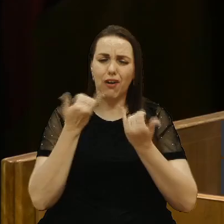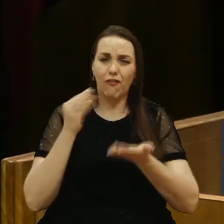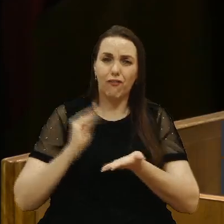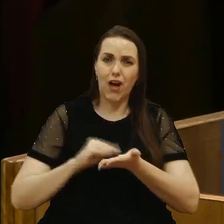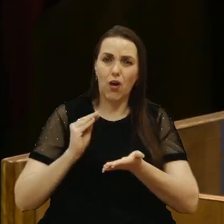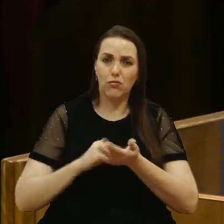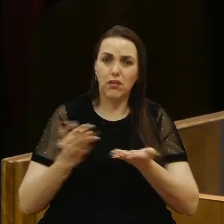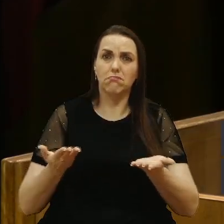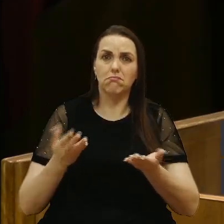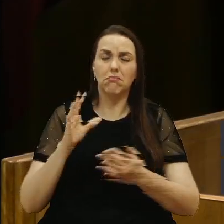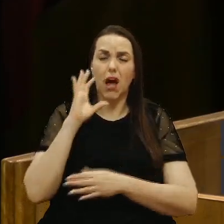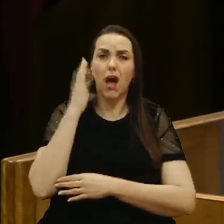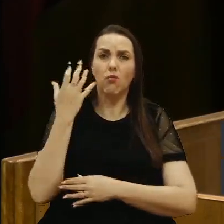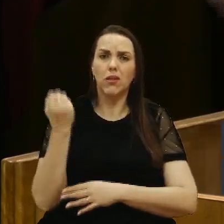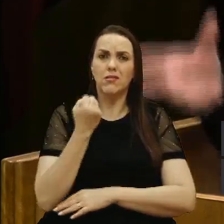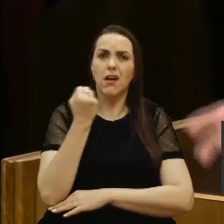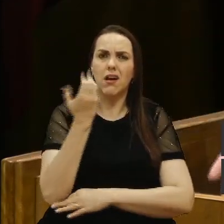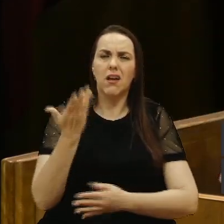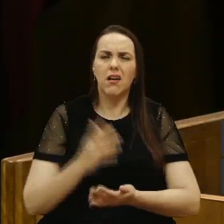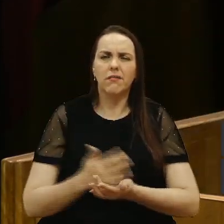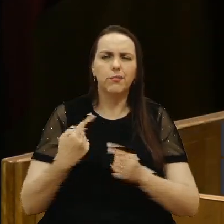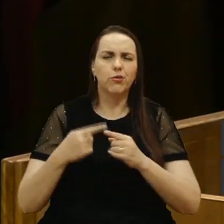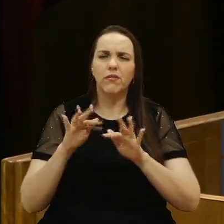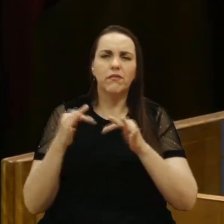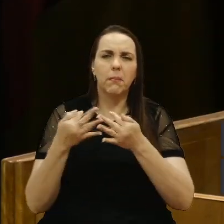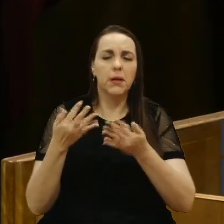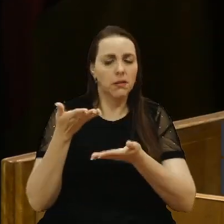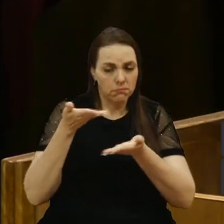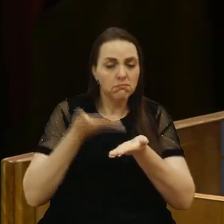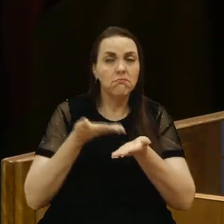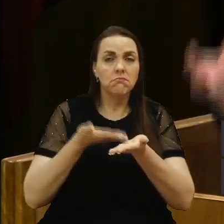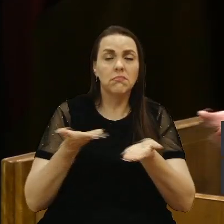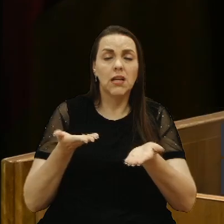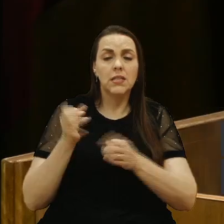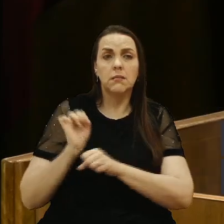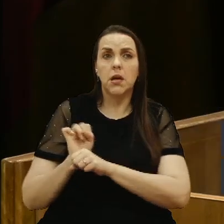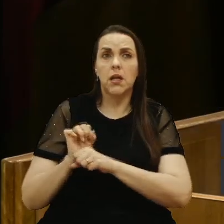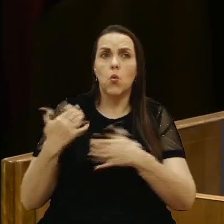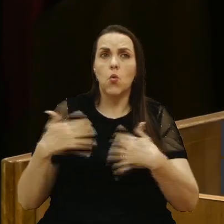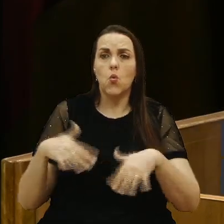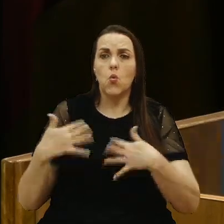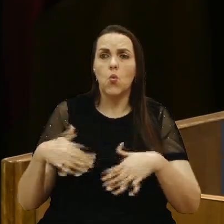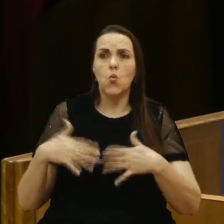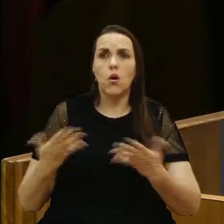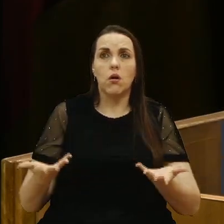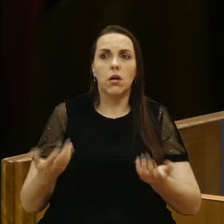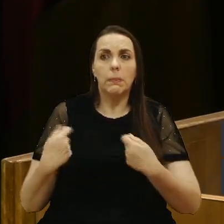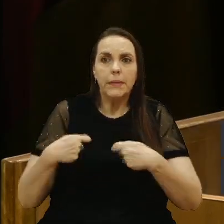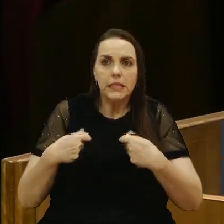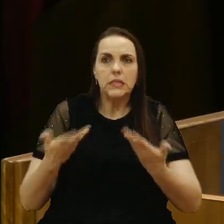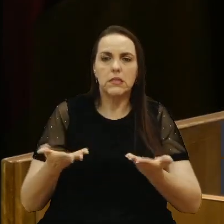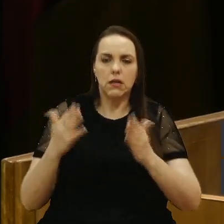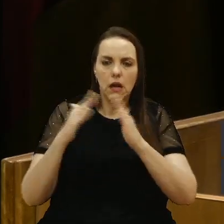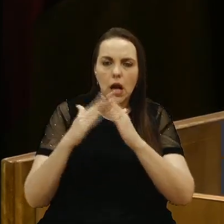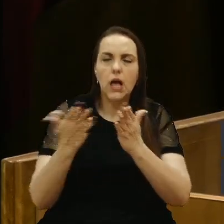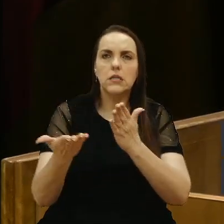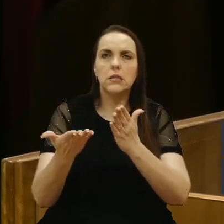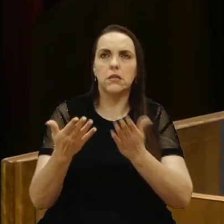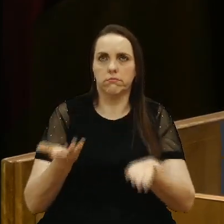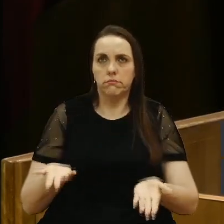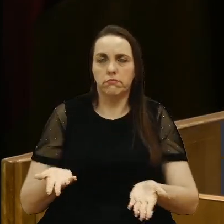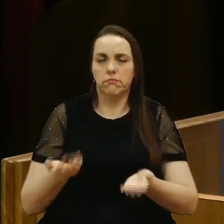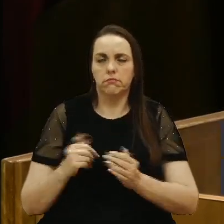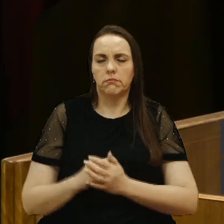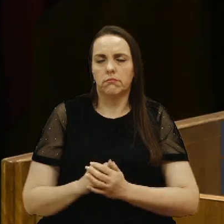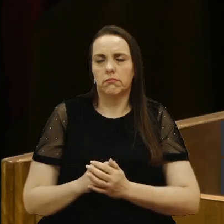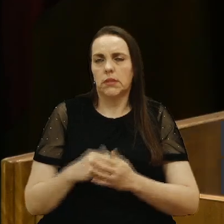acontece de forma gritante, porque essas famílias estão lá, desesperadas, porque elas precisam da casa para morar,